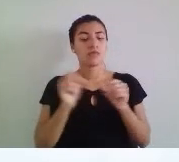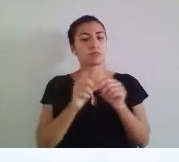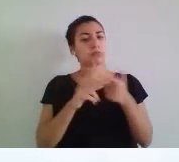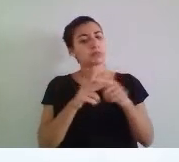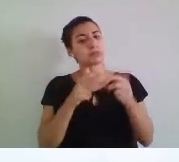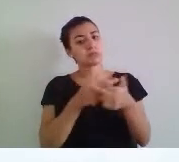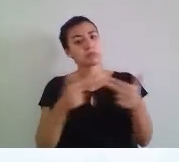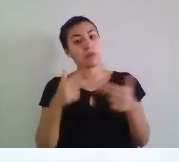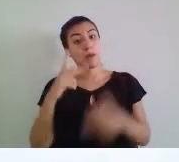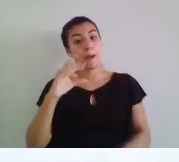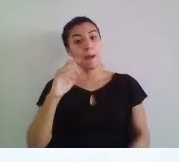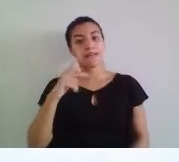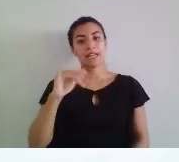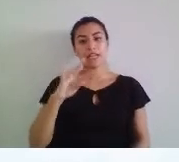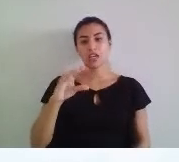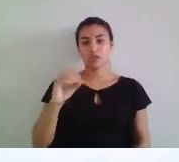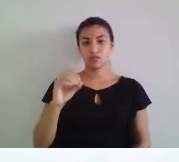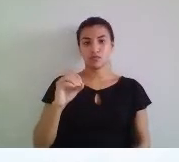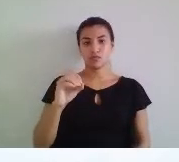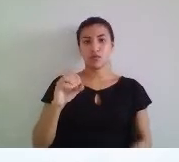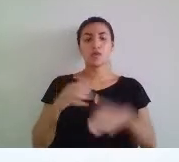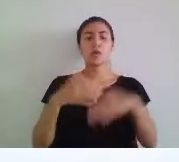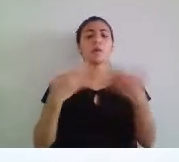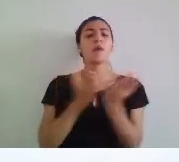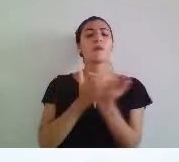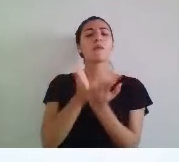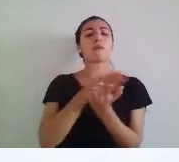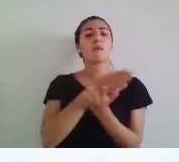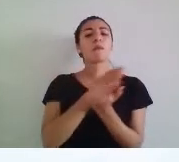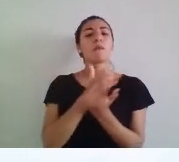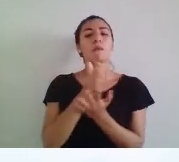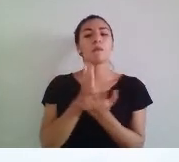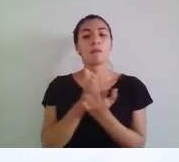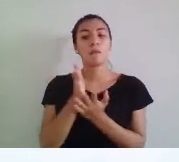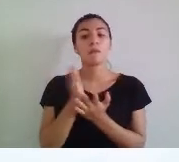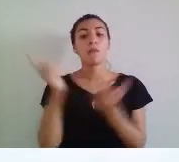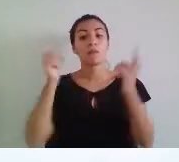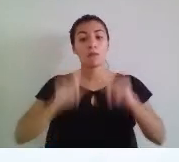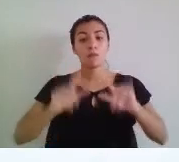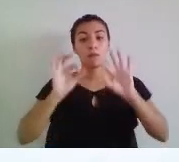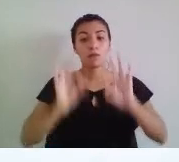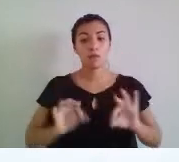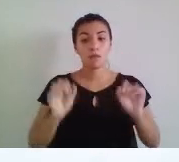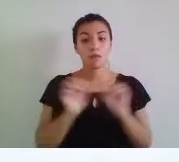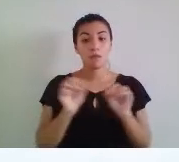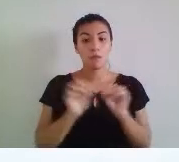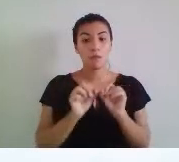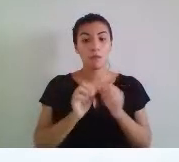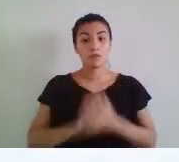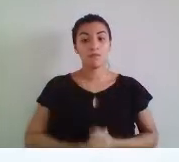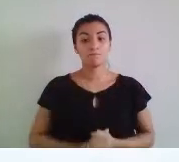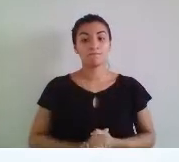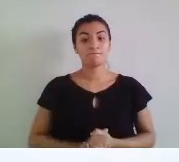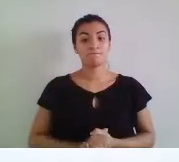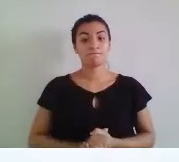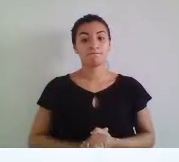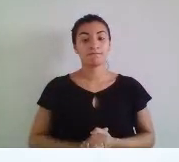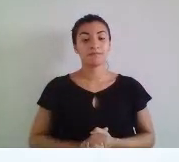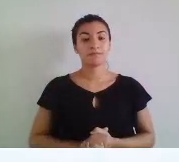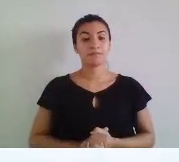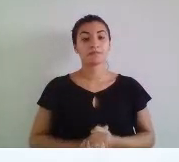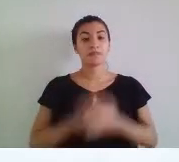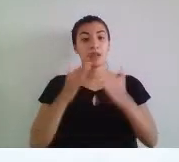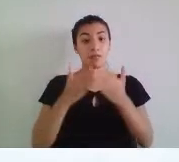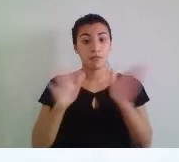do capitalismo? E quais seriam os caminhos para que esse instituto possa funcionar, abrindo espaços para que no